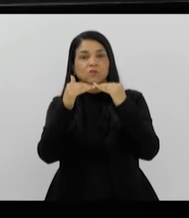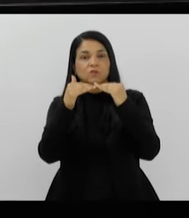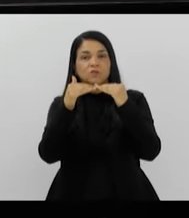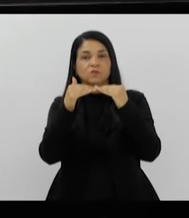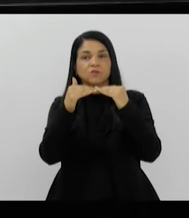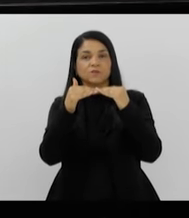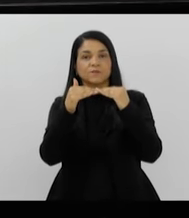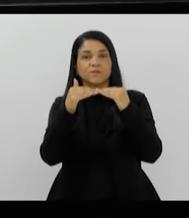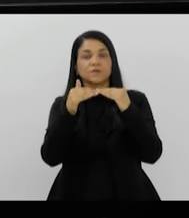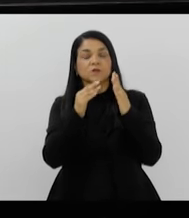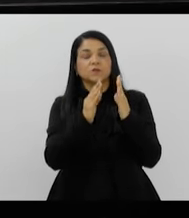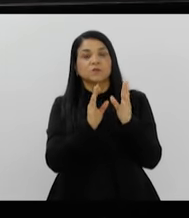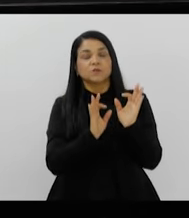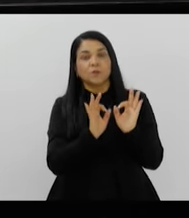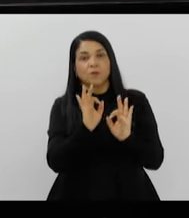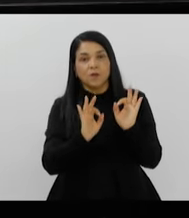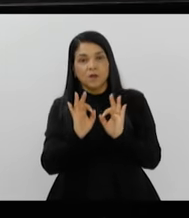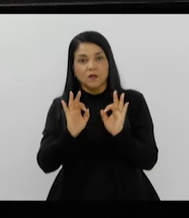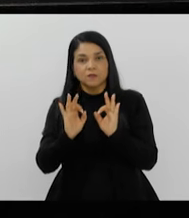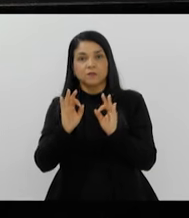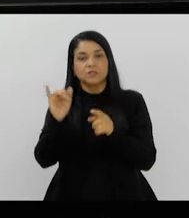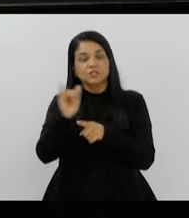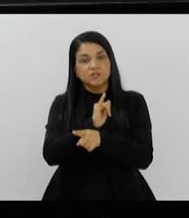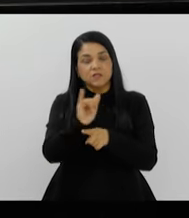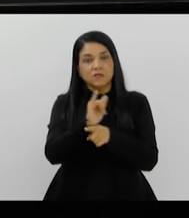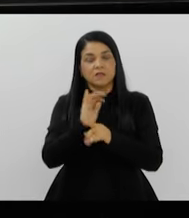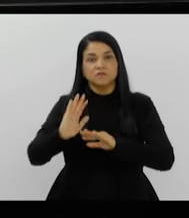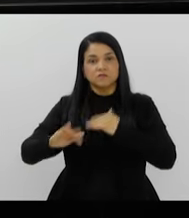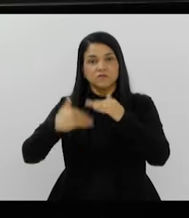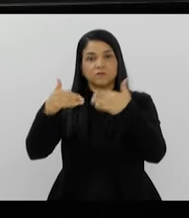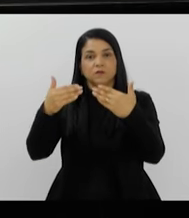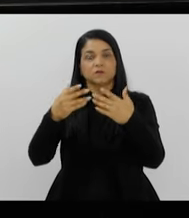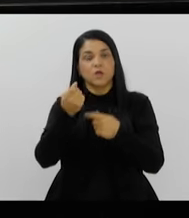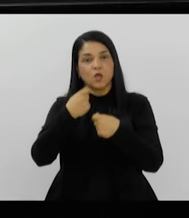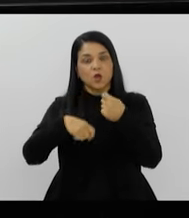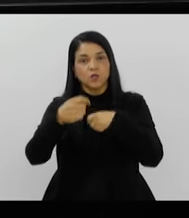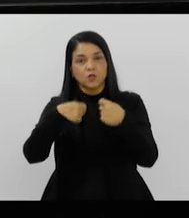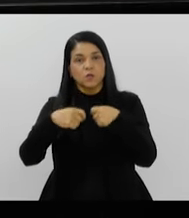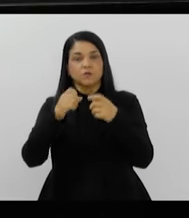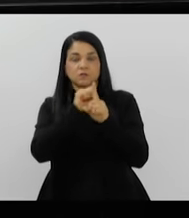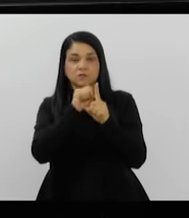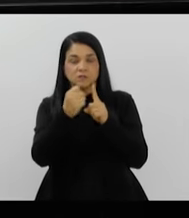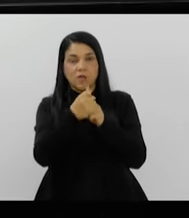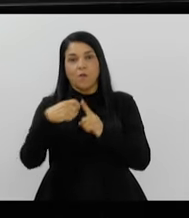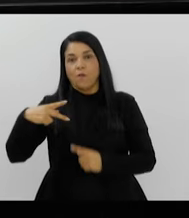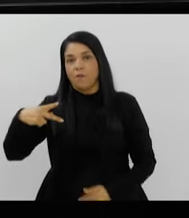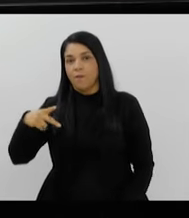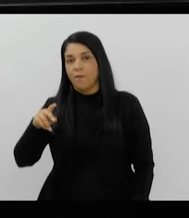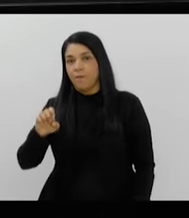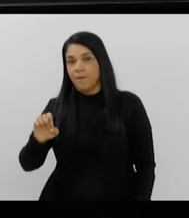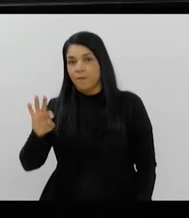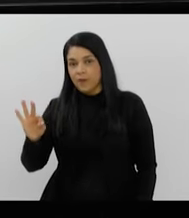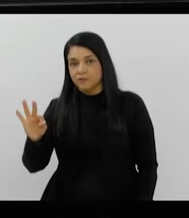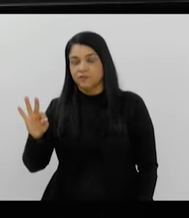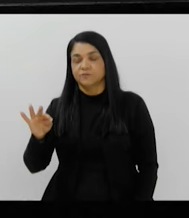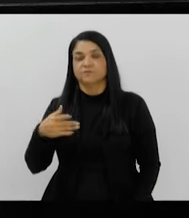no Plano Estratégico de Desenvolvimento Econômico e Social, o PEDS, como já mencionado.